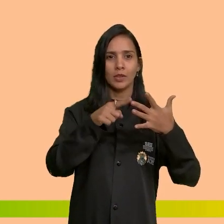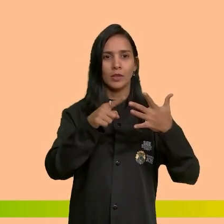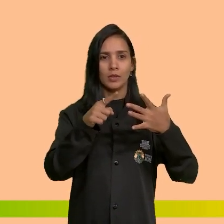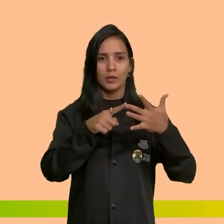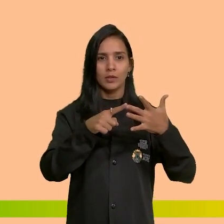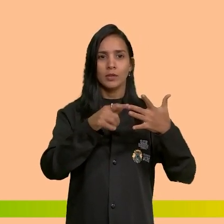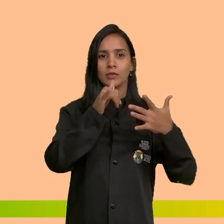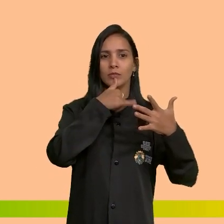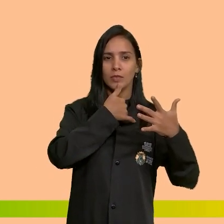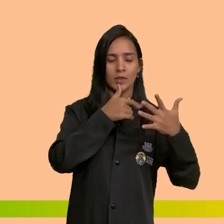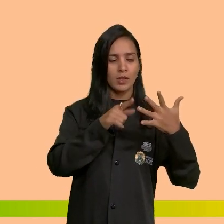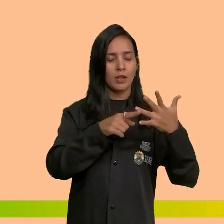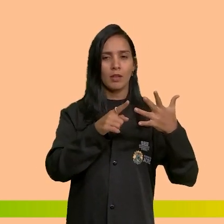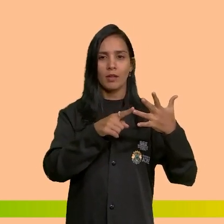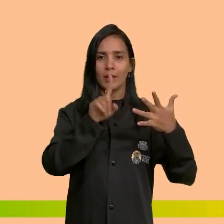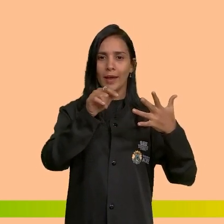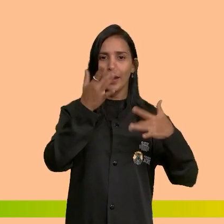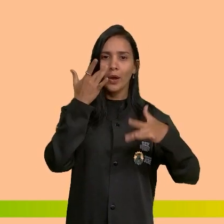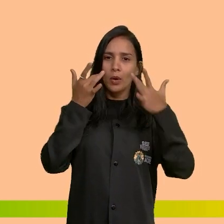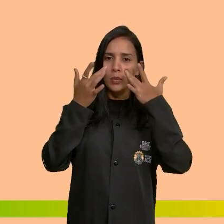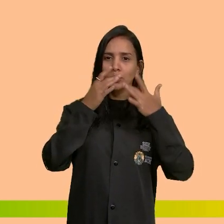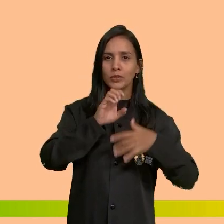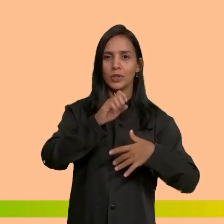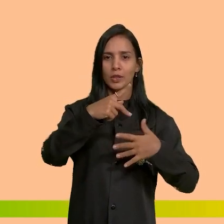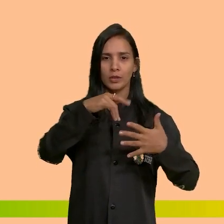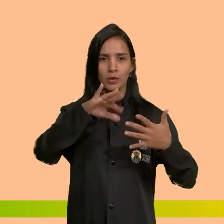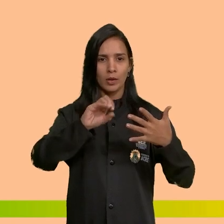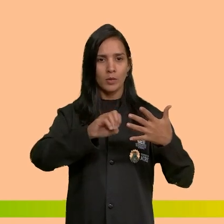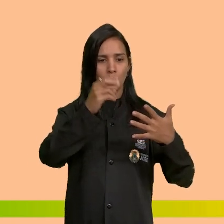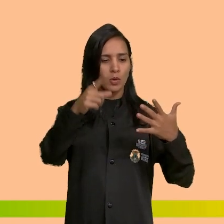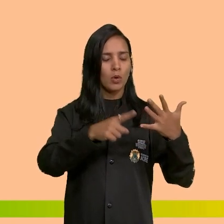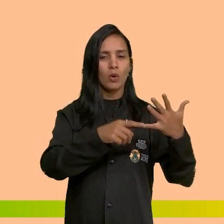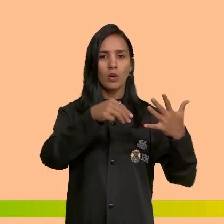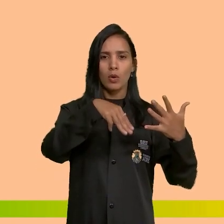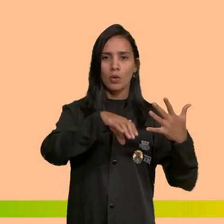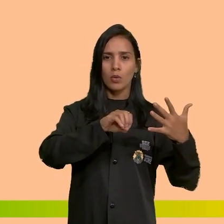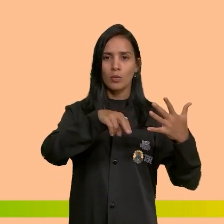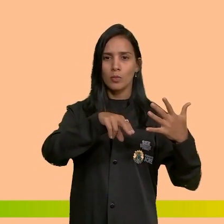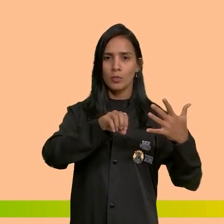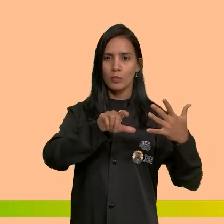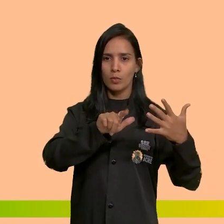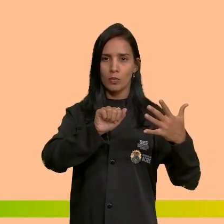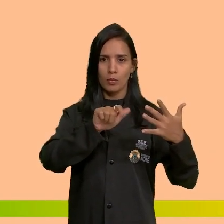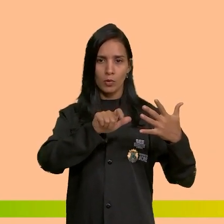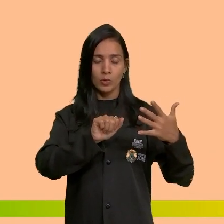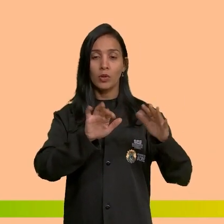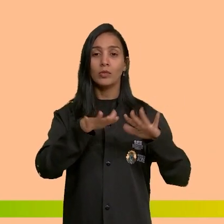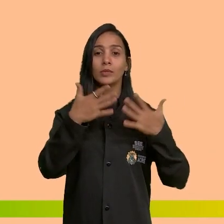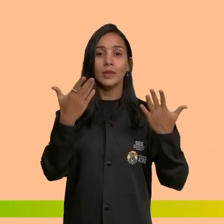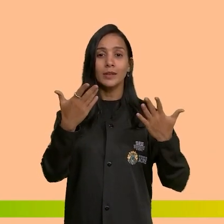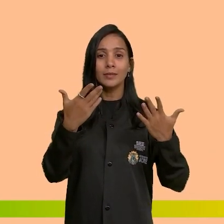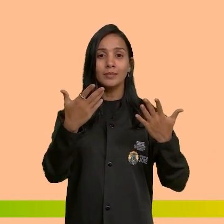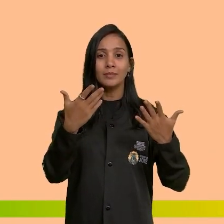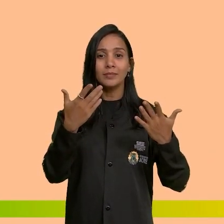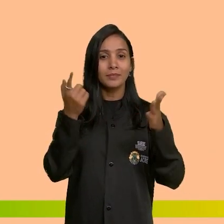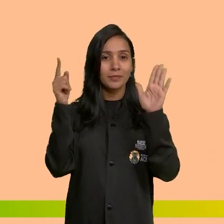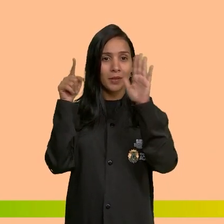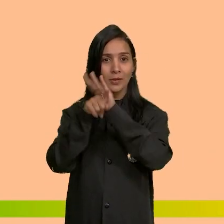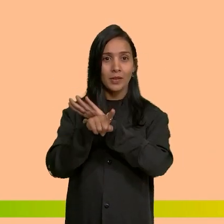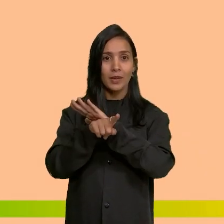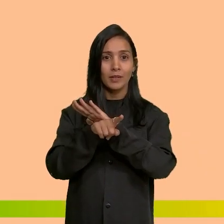é um monólogo? Como o comando da questão aqui bem nos diz, o